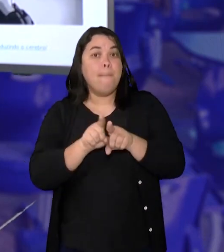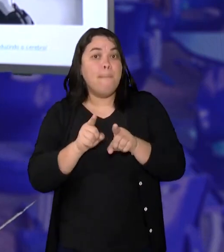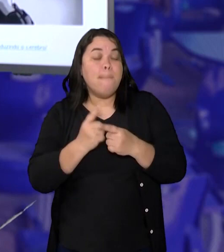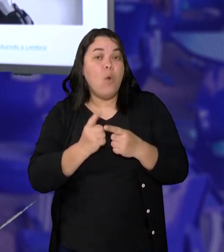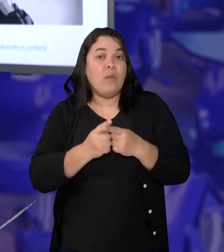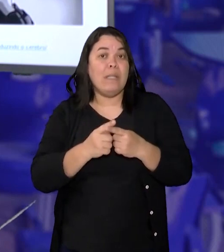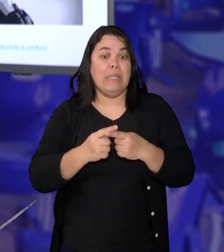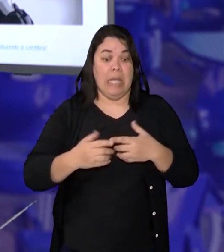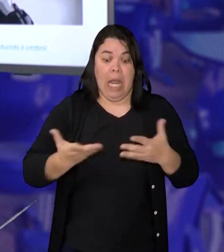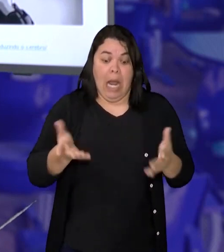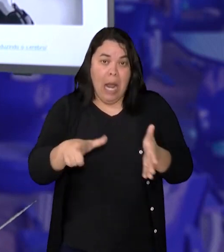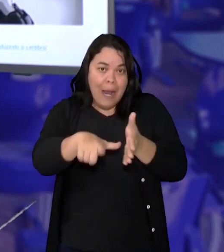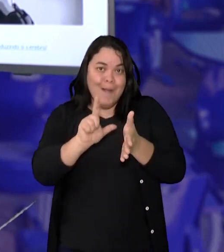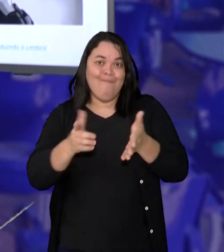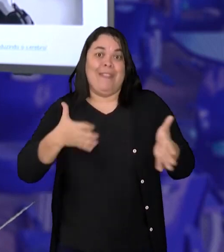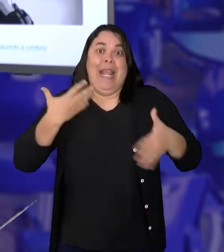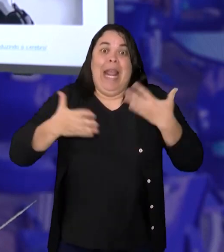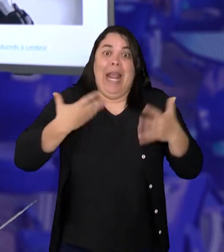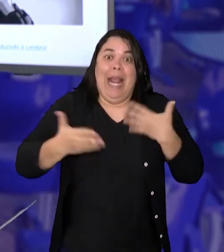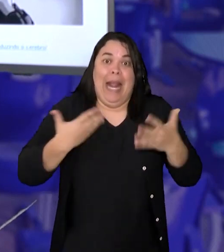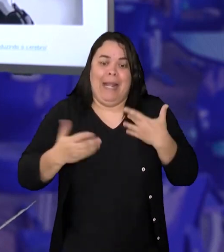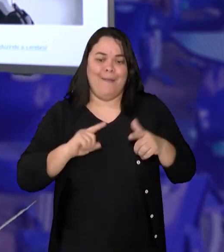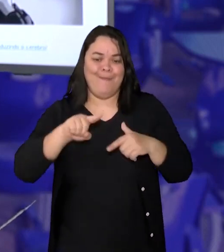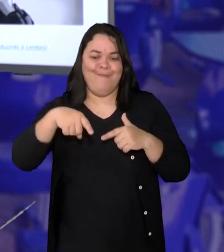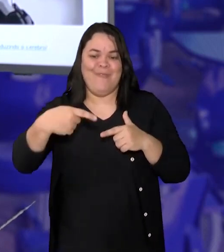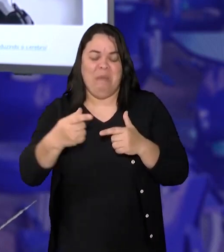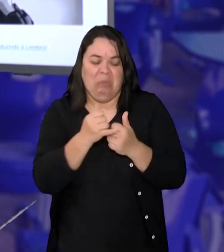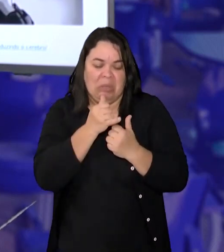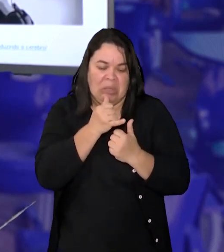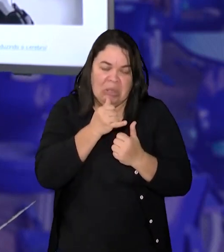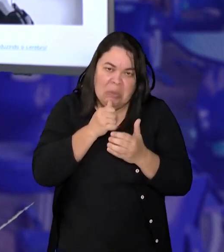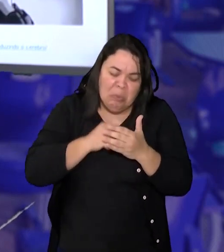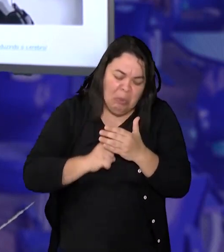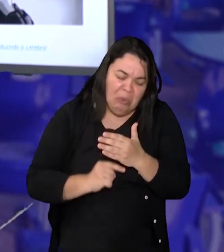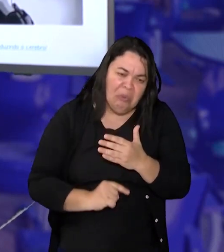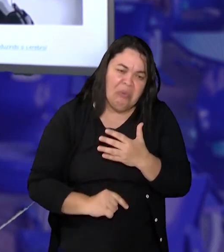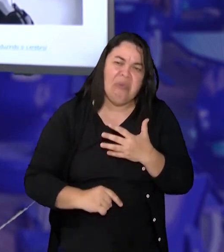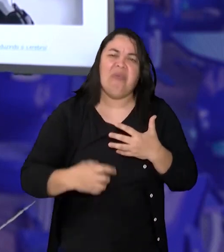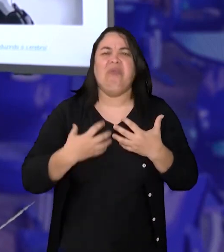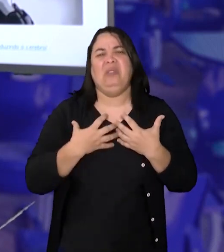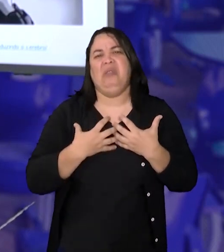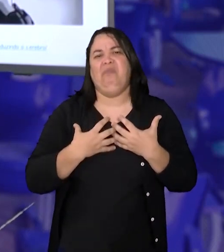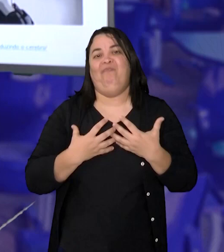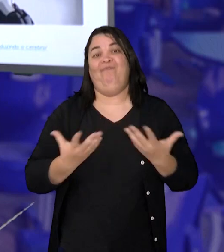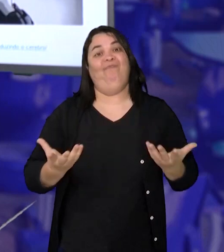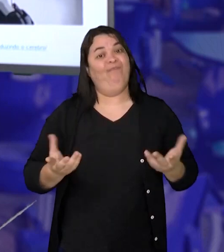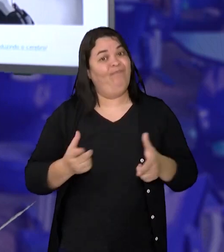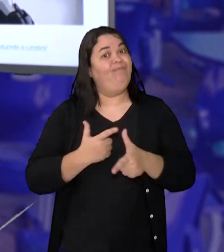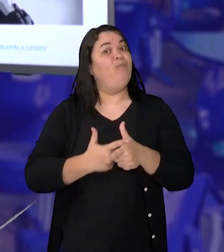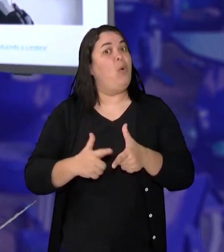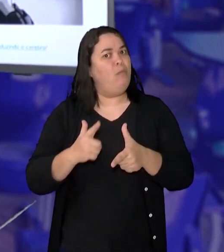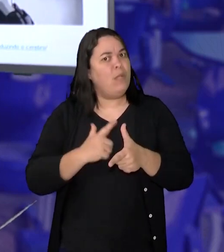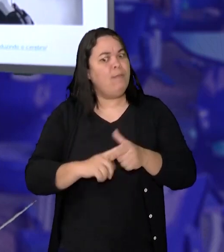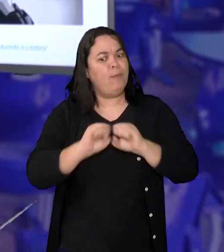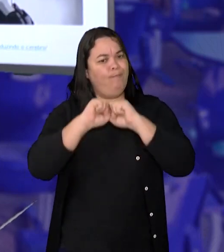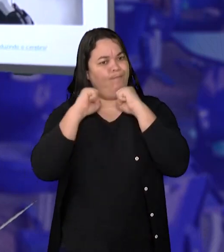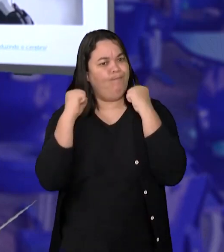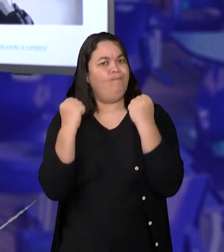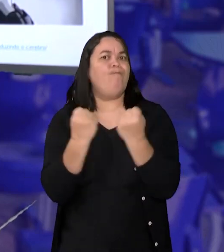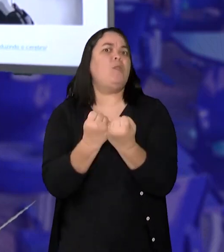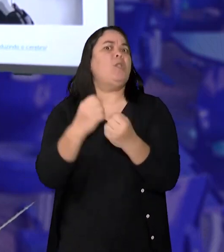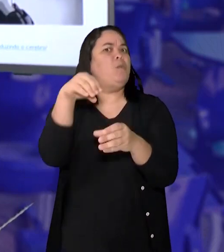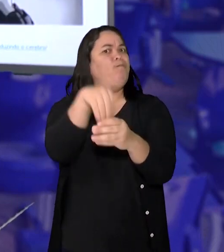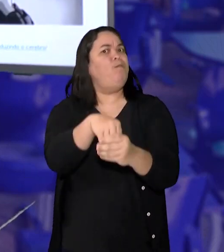faz mais sentido. E isso é uma das piores coisas que a droga pode trazer para a gente. É um dos maiores problemas que a sociedade